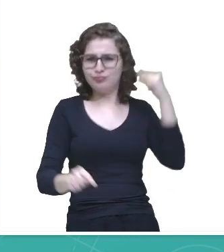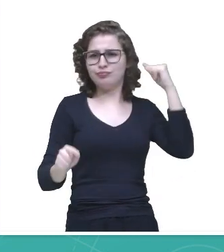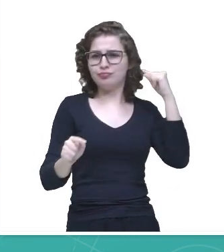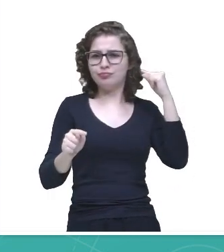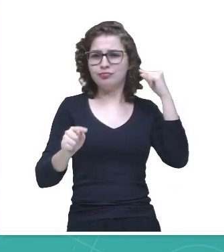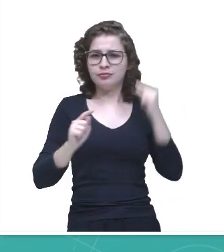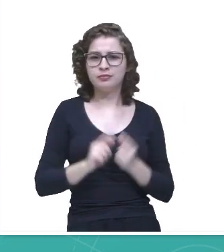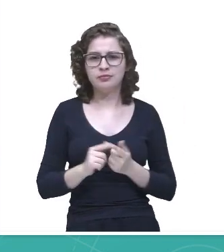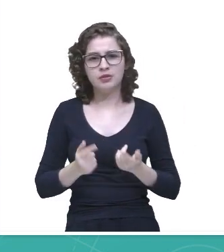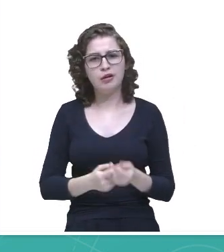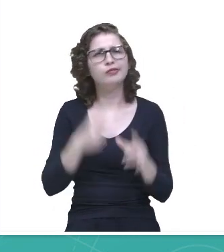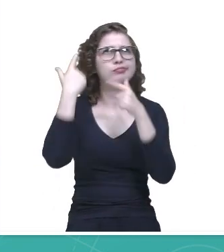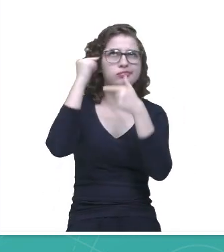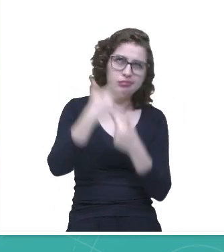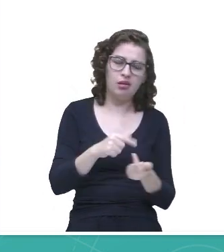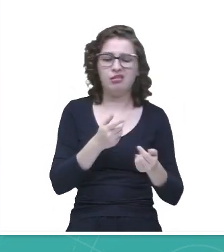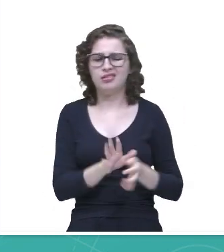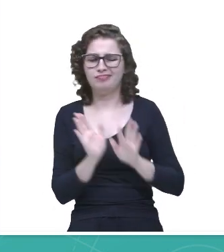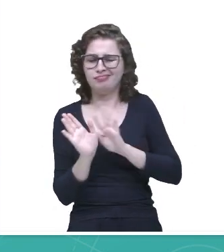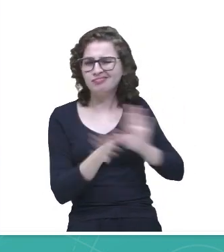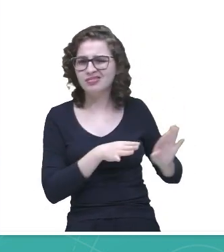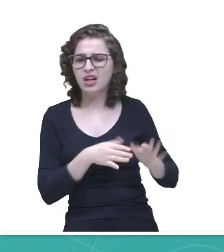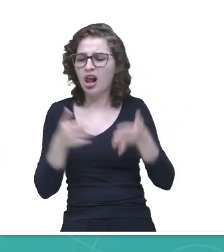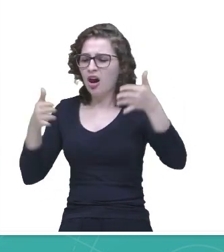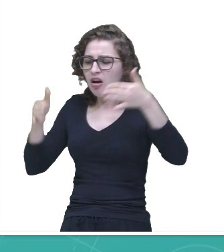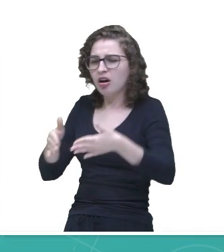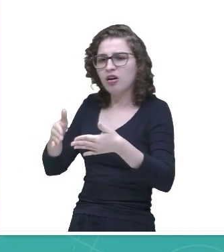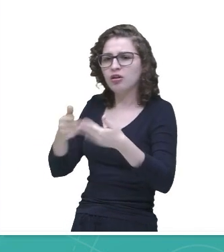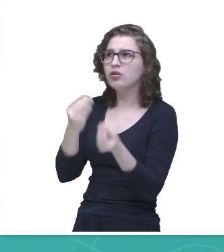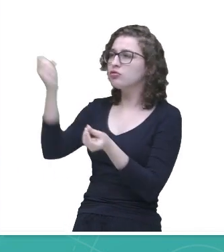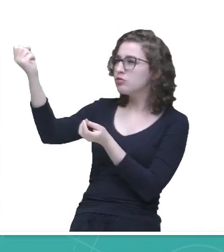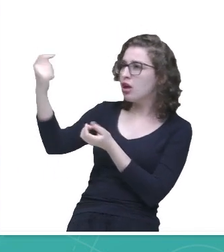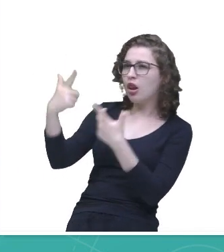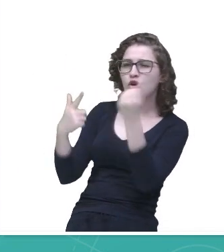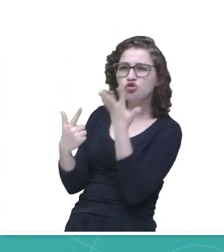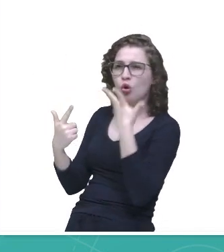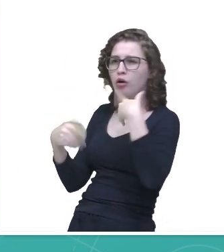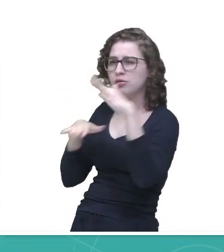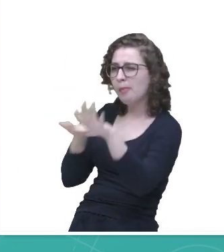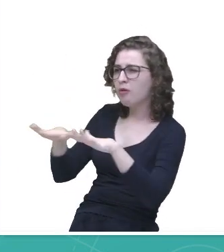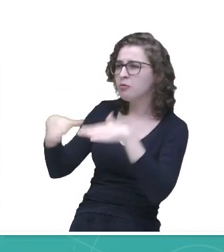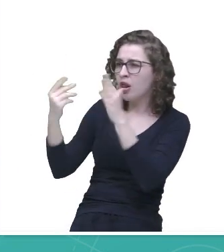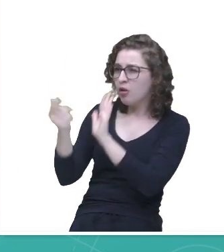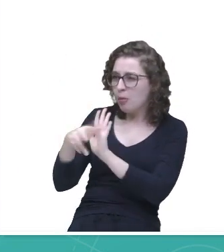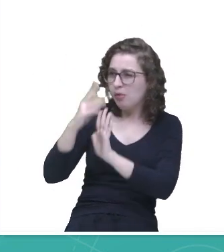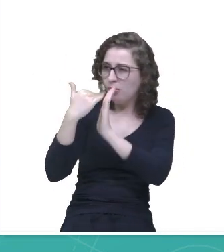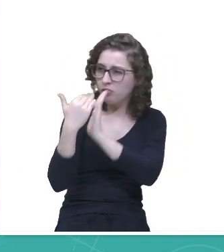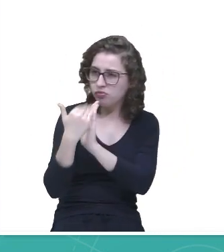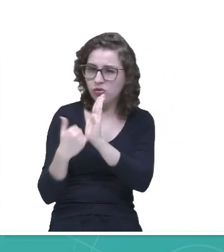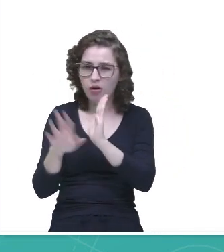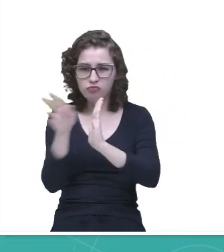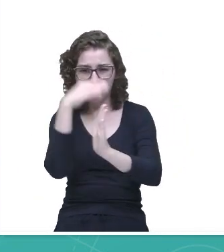técnicas convencionais do realismo, focando-se na impressão da luz, das cores, dos movimentos, livre das